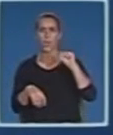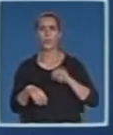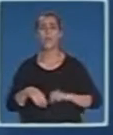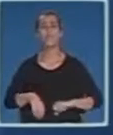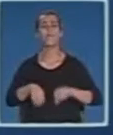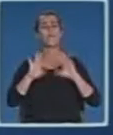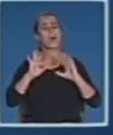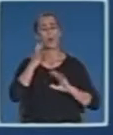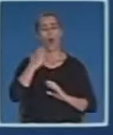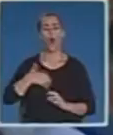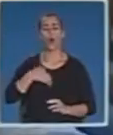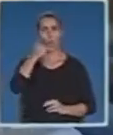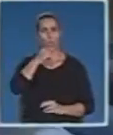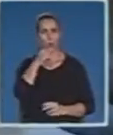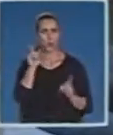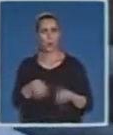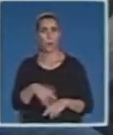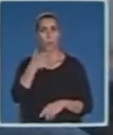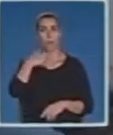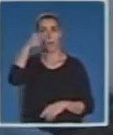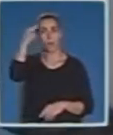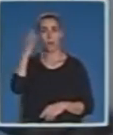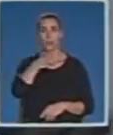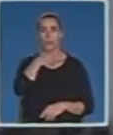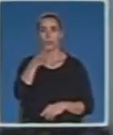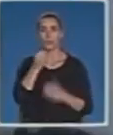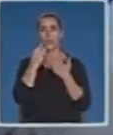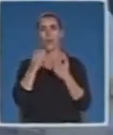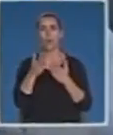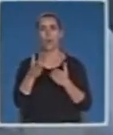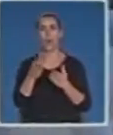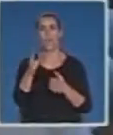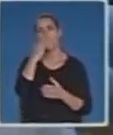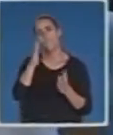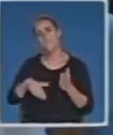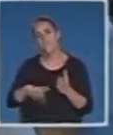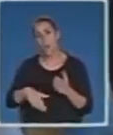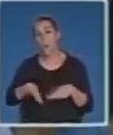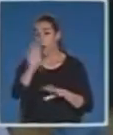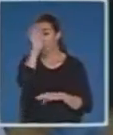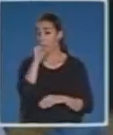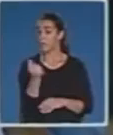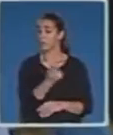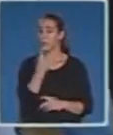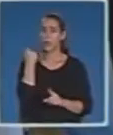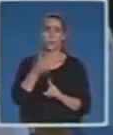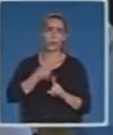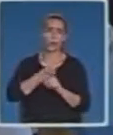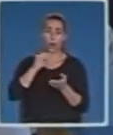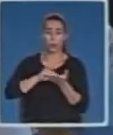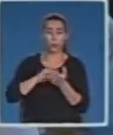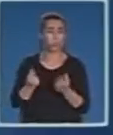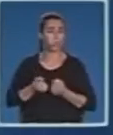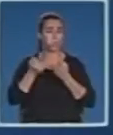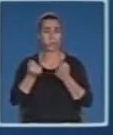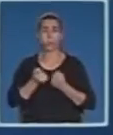sobretudo, orgulha os Açores. Vasco Cordeiro diz que é preciso dar a mão aos mais fracos, mas reconhece que o Governo sozinho não consegue combater a pobreza.